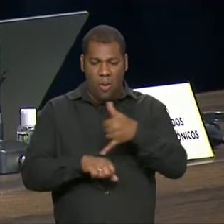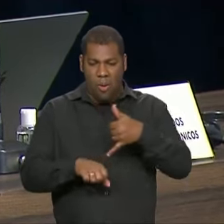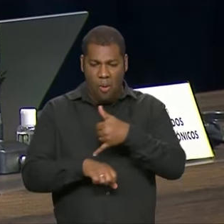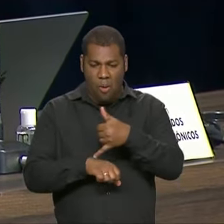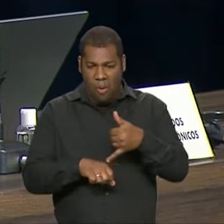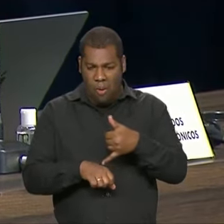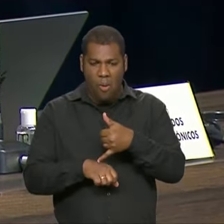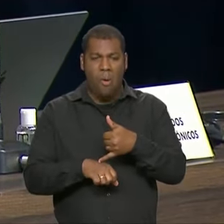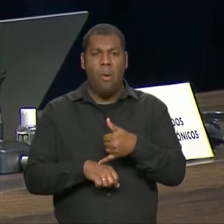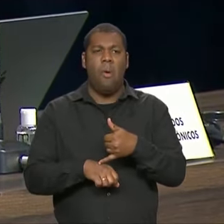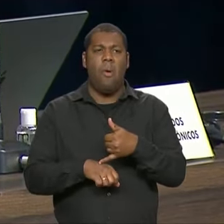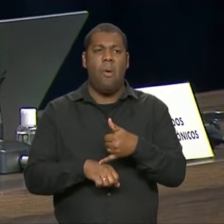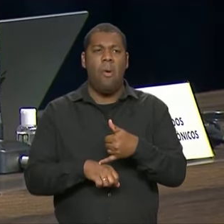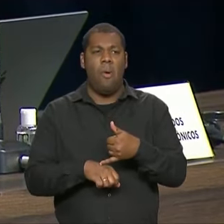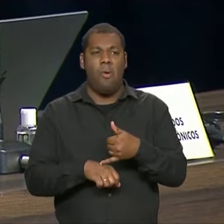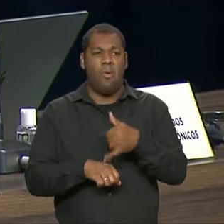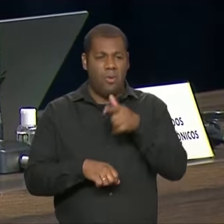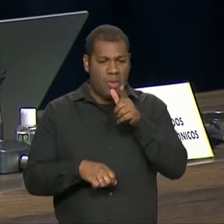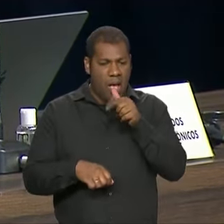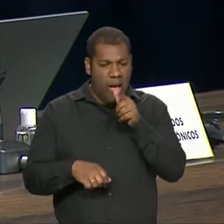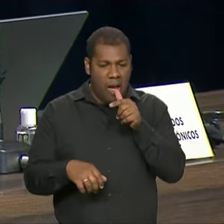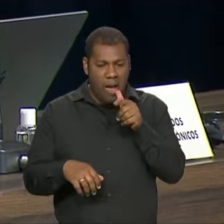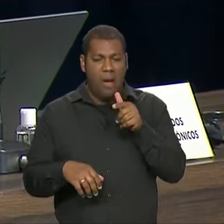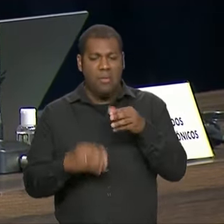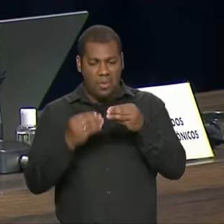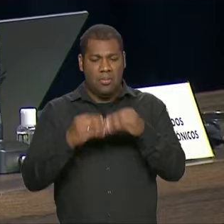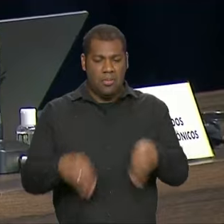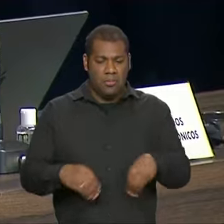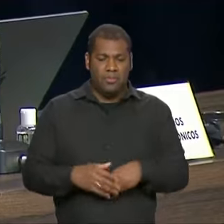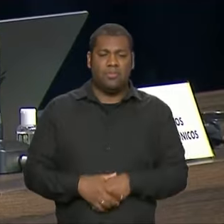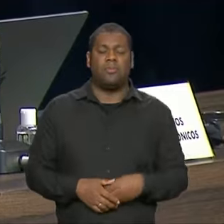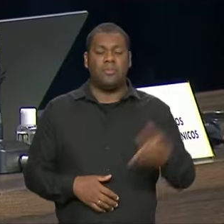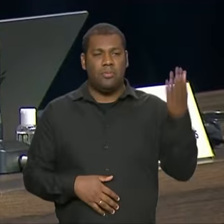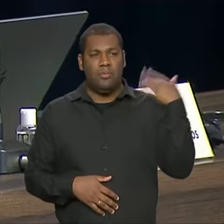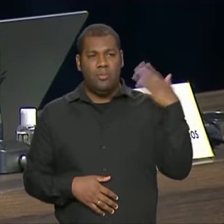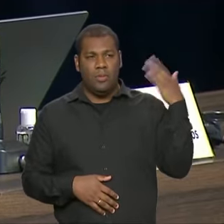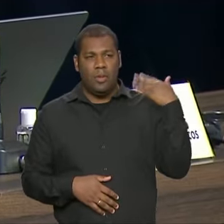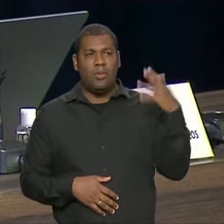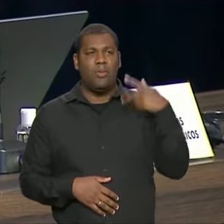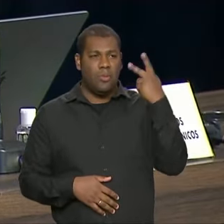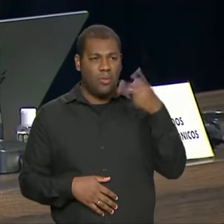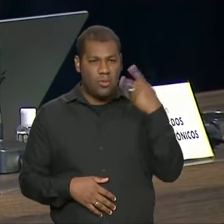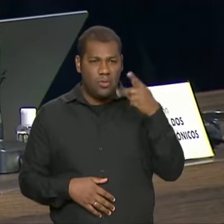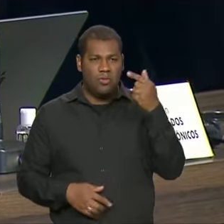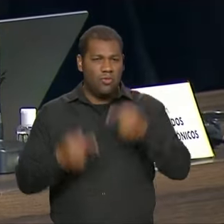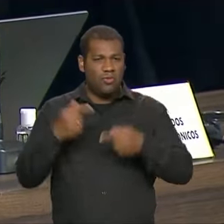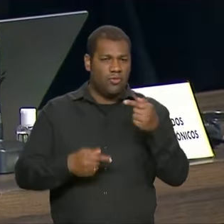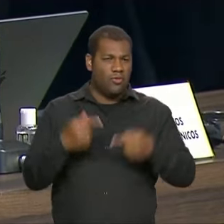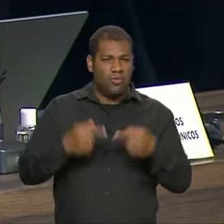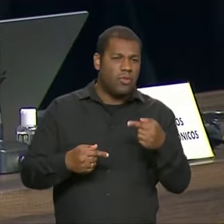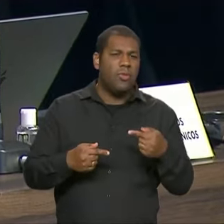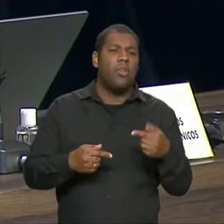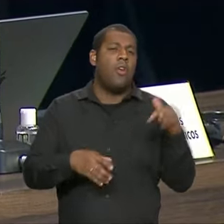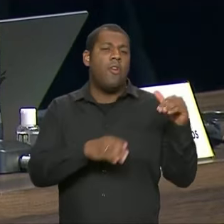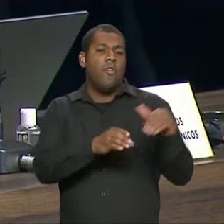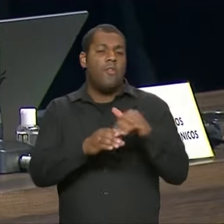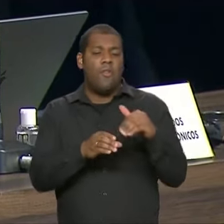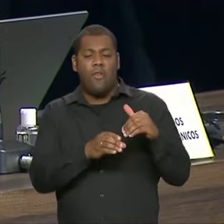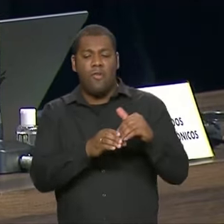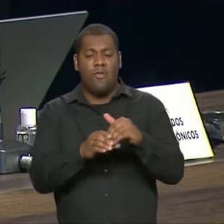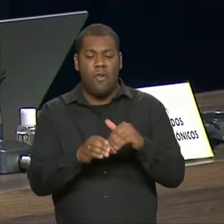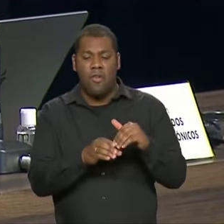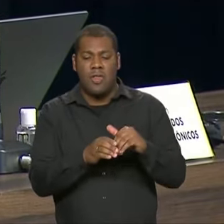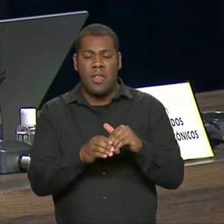uma região. Nós tivemos uma sessão plenária em que se consultou os presentes sobre como votaríamos se